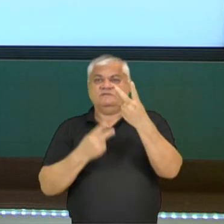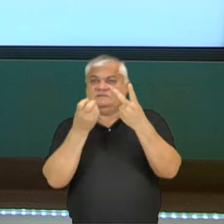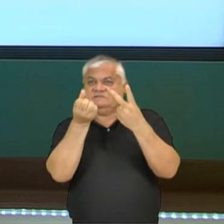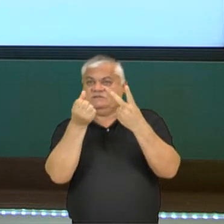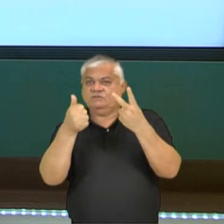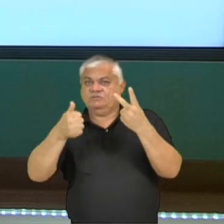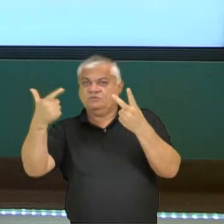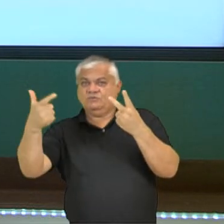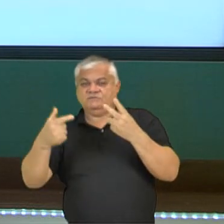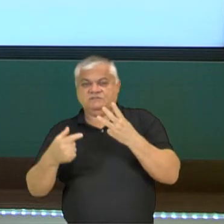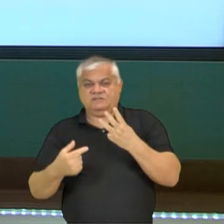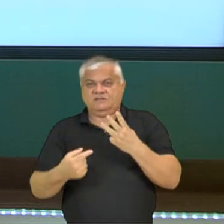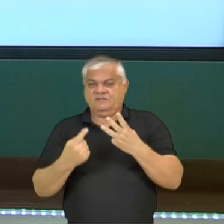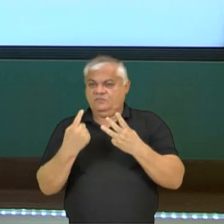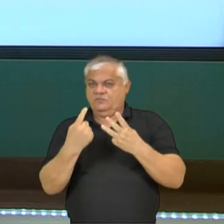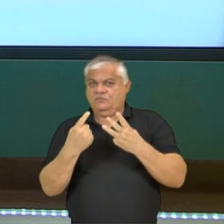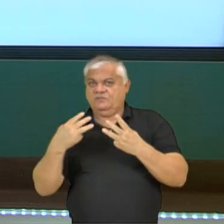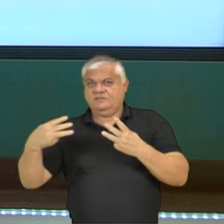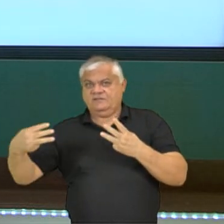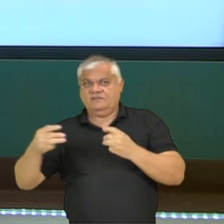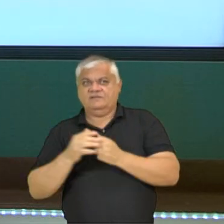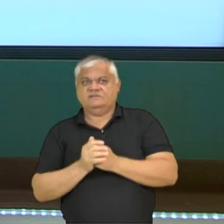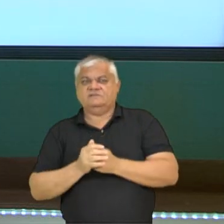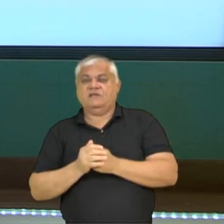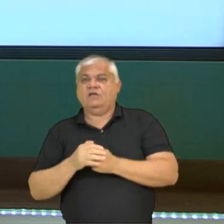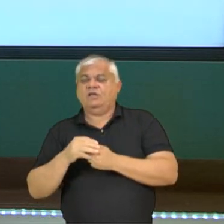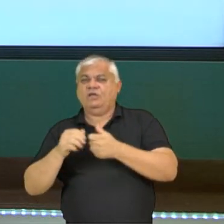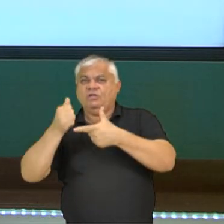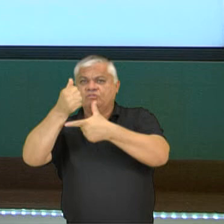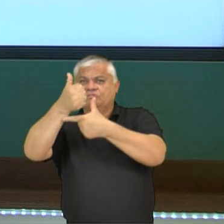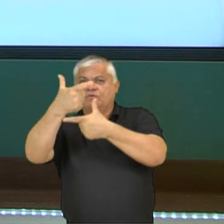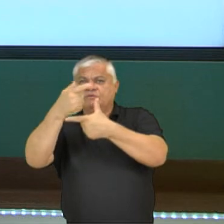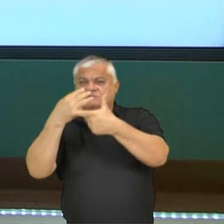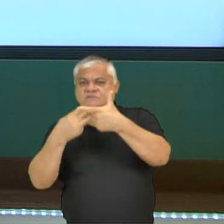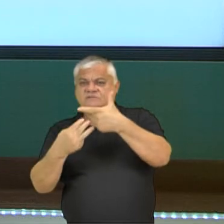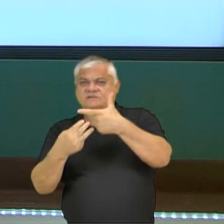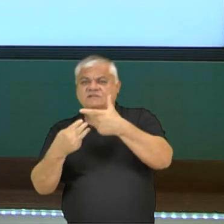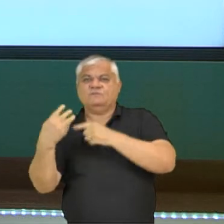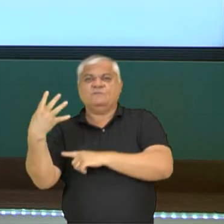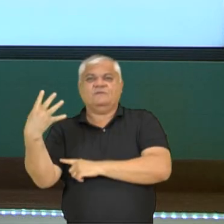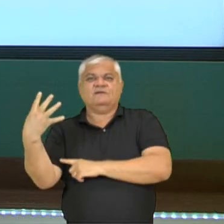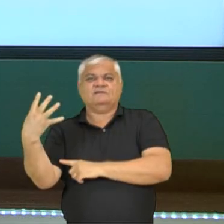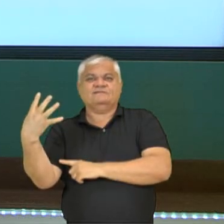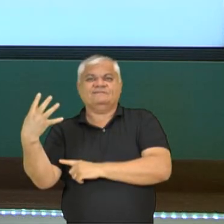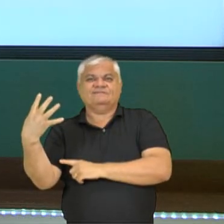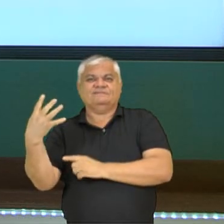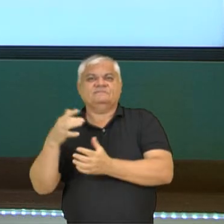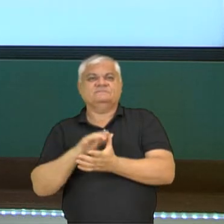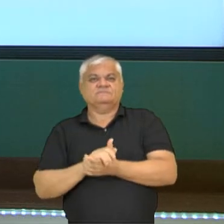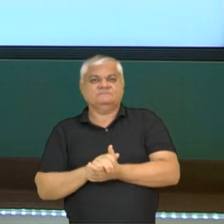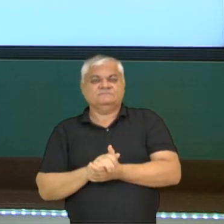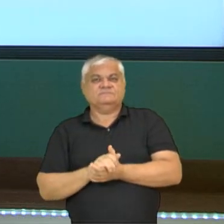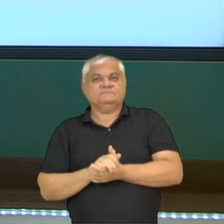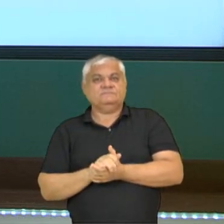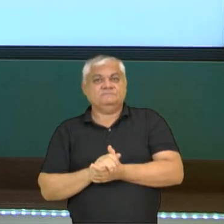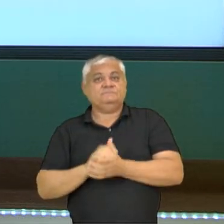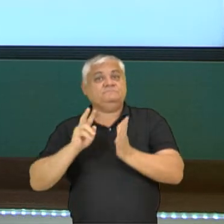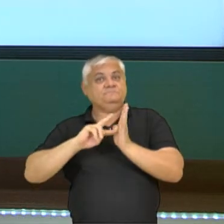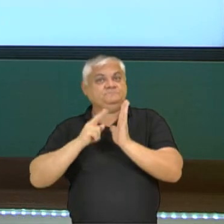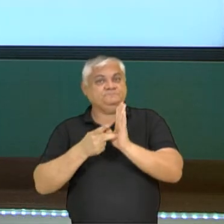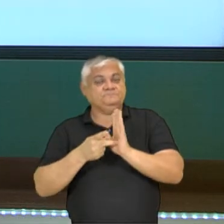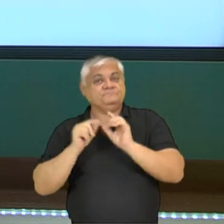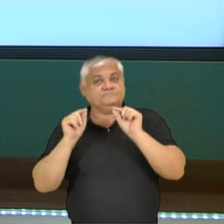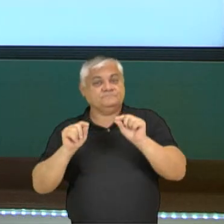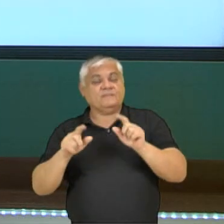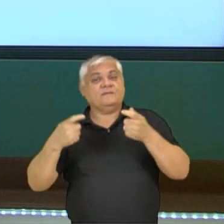12, 3 vezes 1, 3. E 12 dividido por 3 é igual a 4. Então, significa